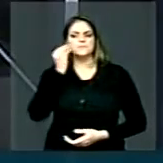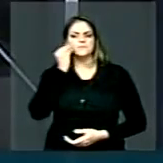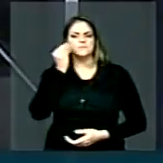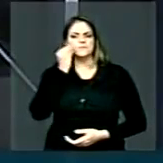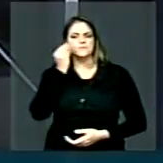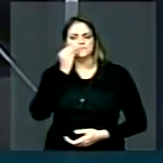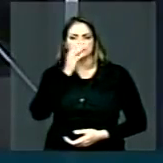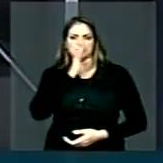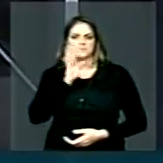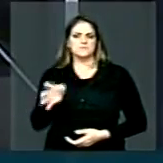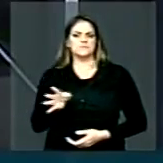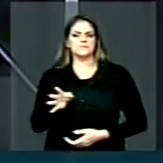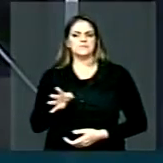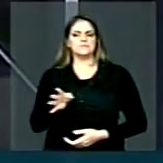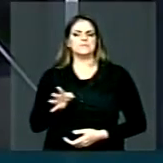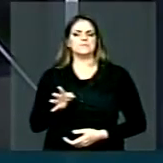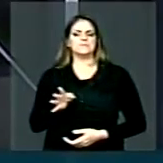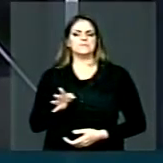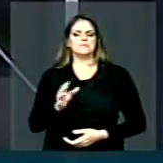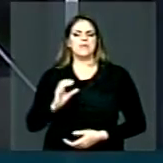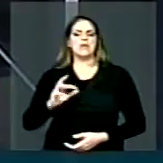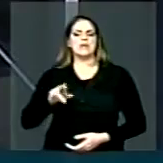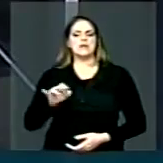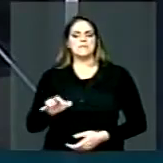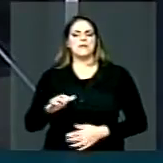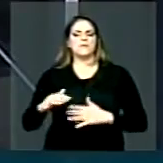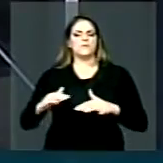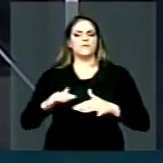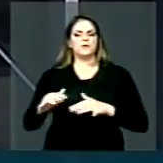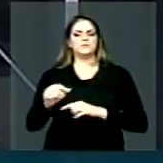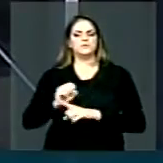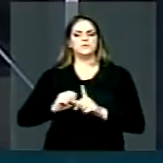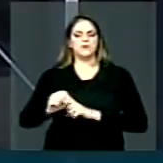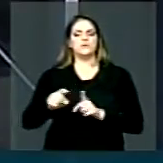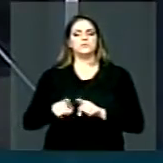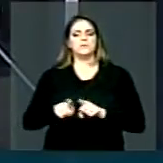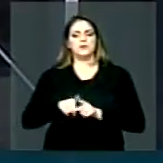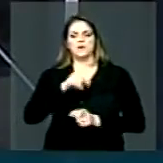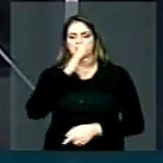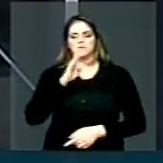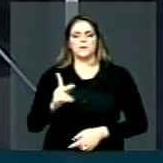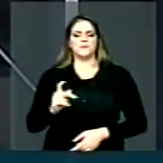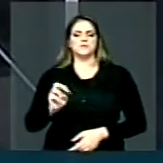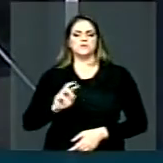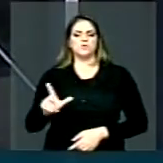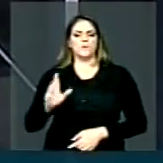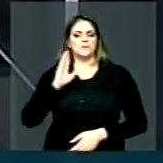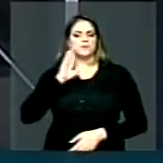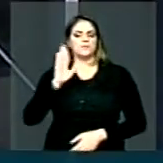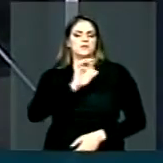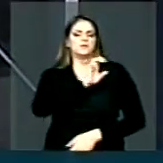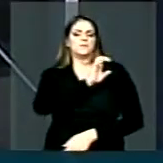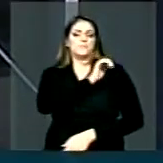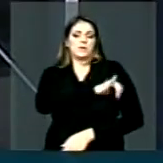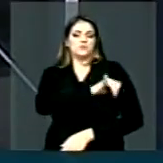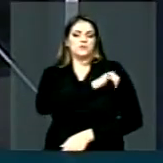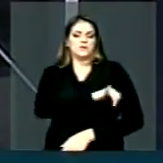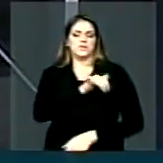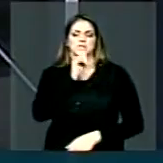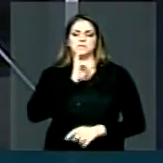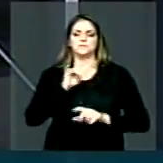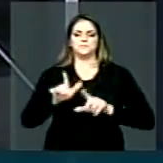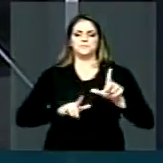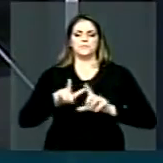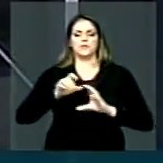criminalização dos movimentos sociais e do pessoal, particularmente no Rio de Janeiro, através de emissoras de televisão como a